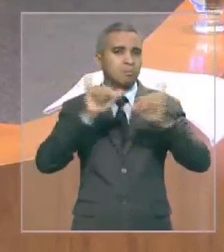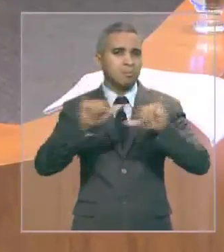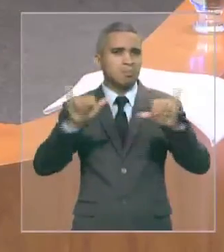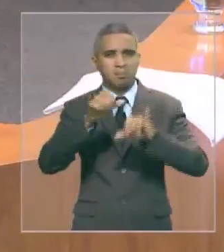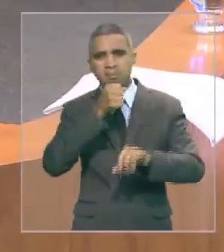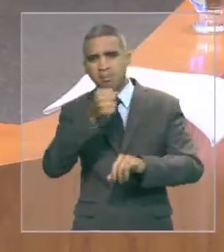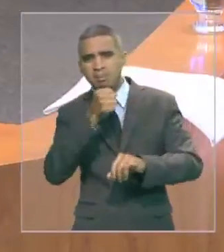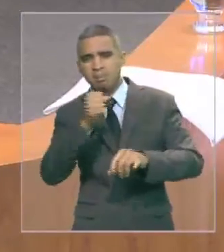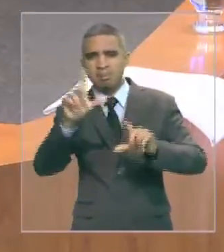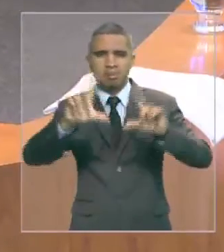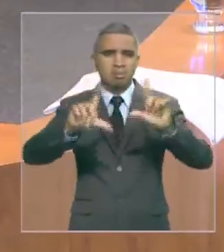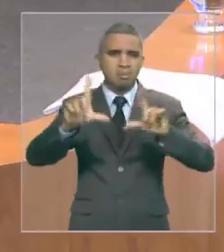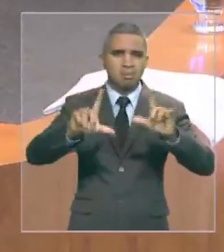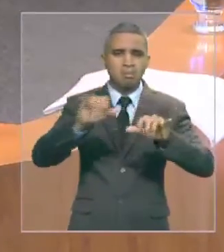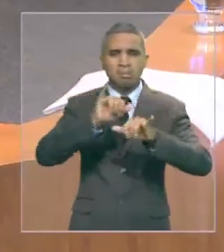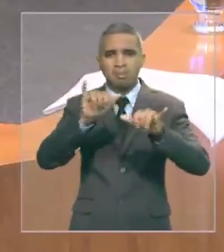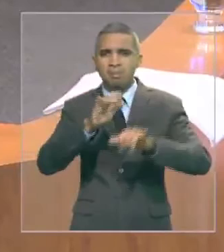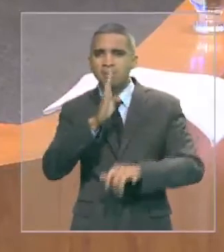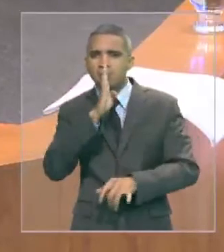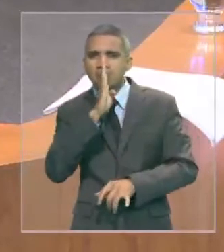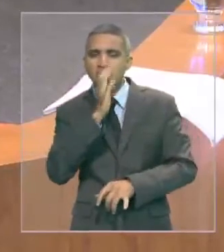diariamente.